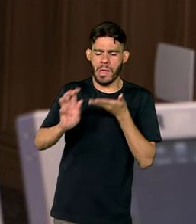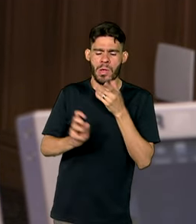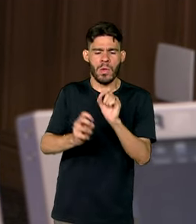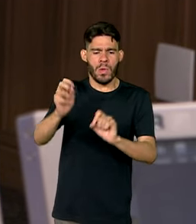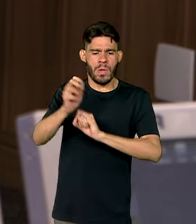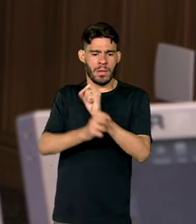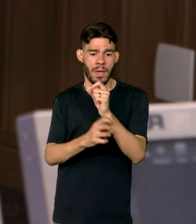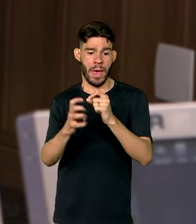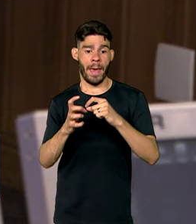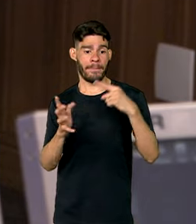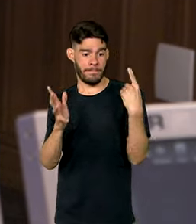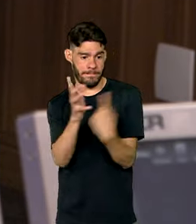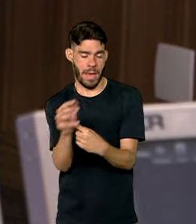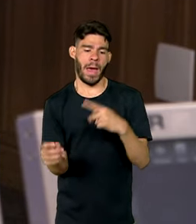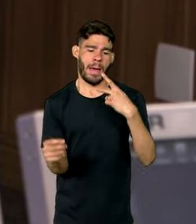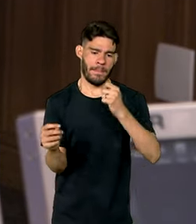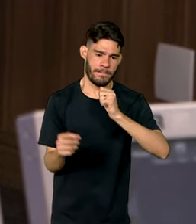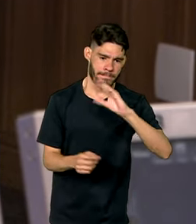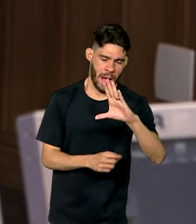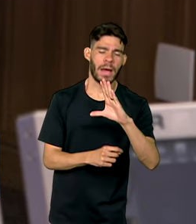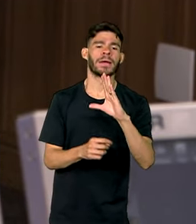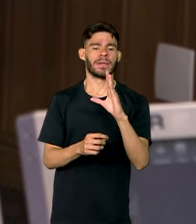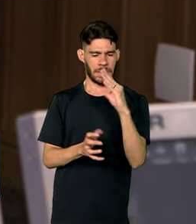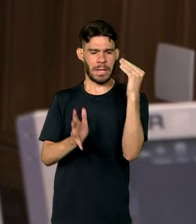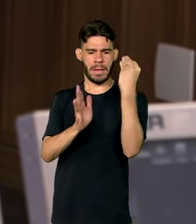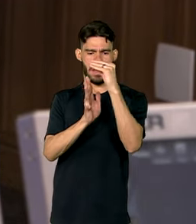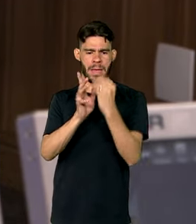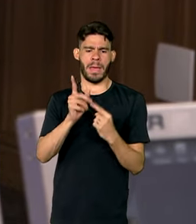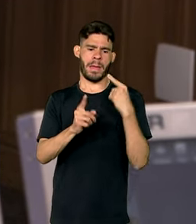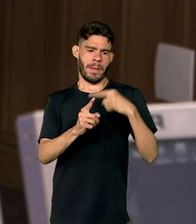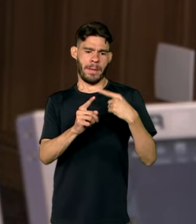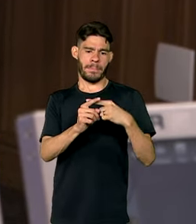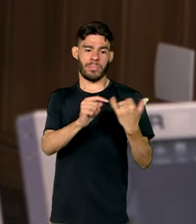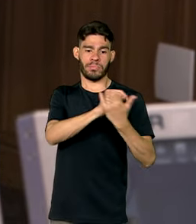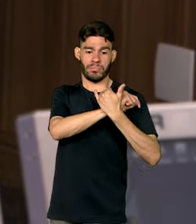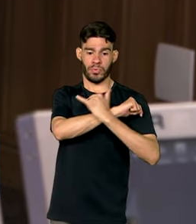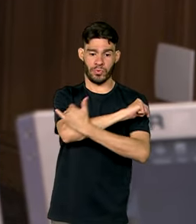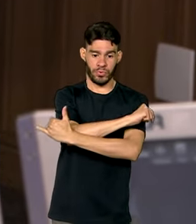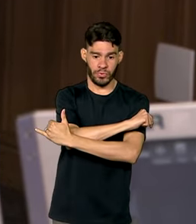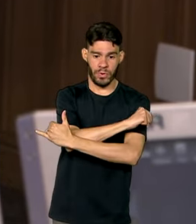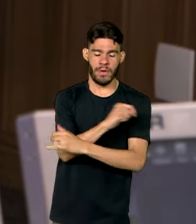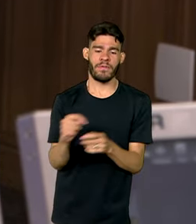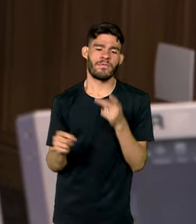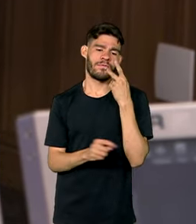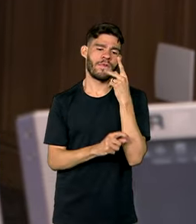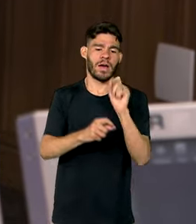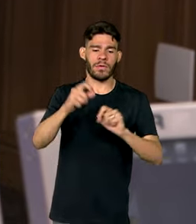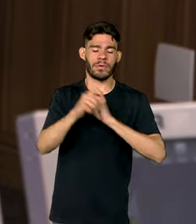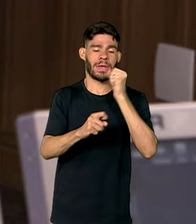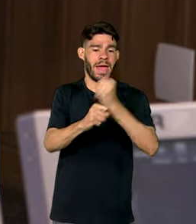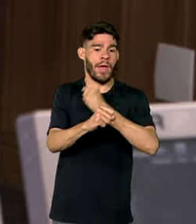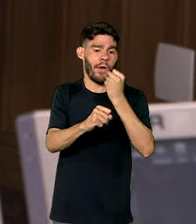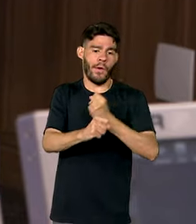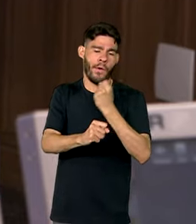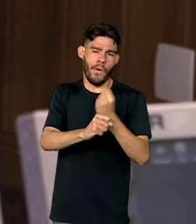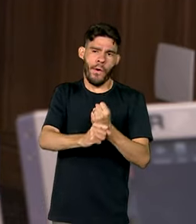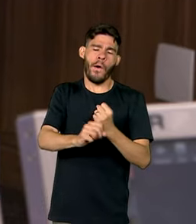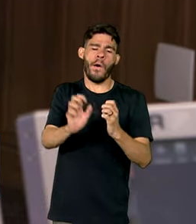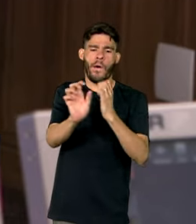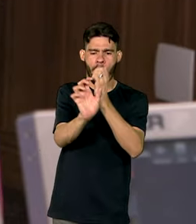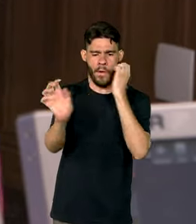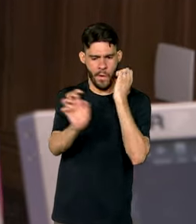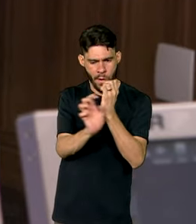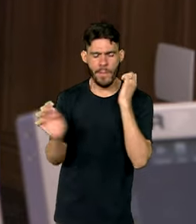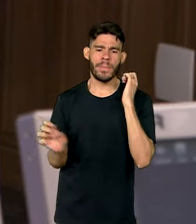é da do PAC né do programa de oscilação do crescimento porque é um investimento de infraestrutura né a gente tá falando às vezes de fazer obras né de engenharia para